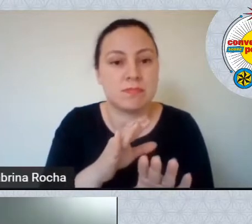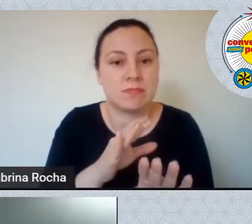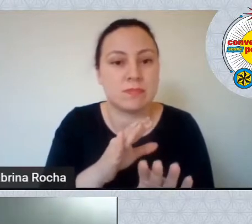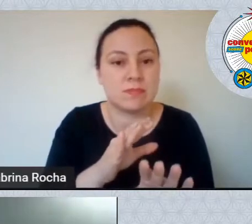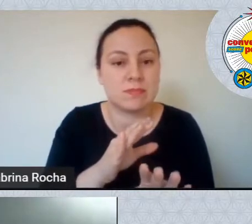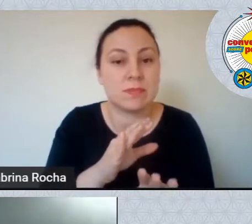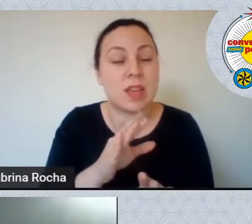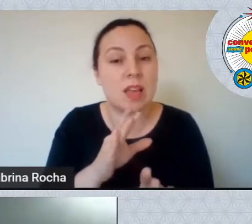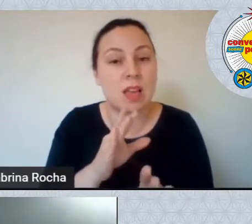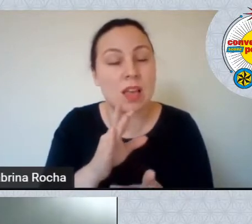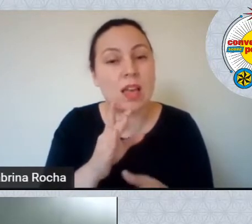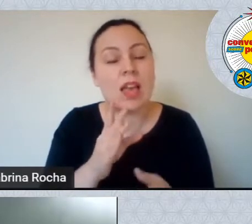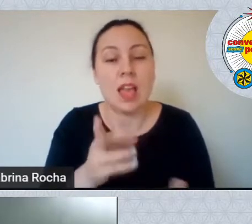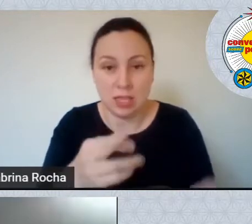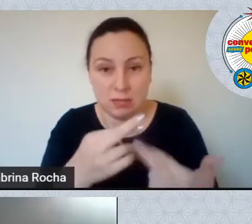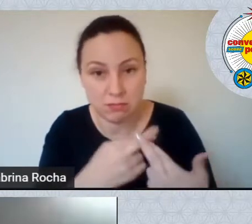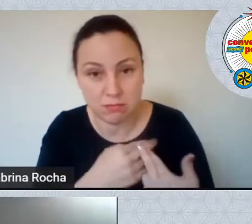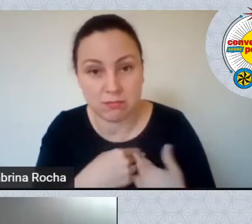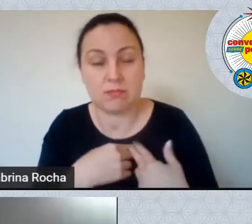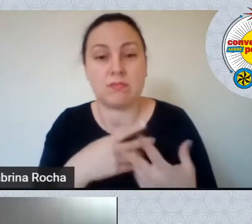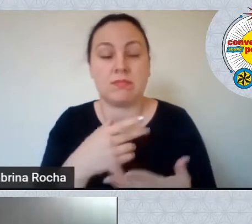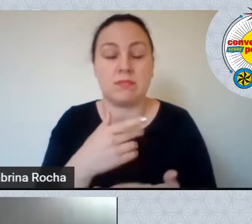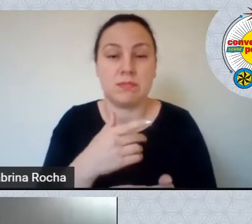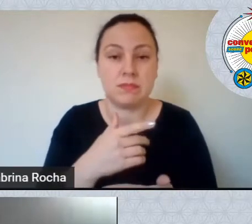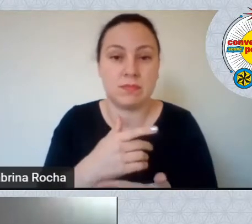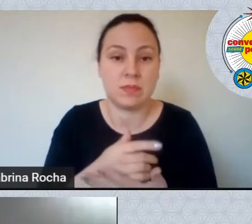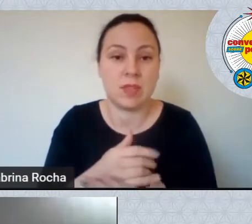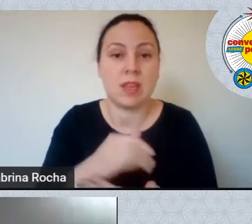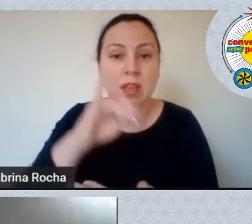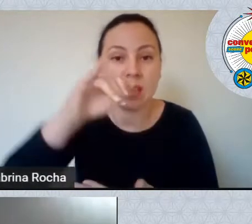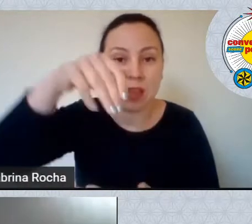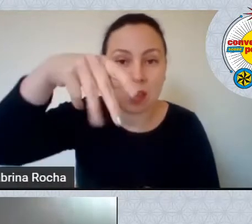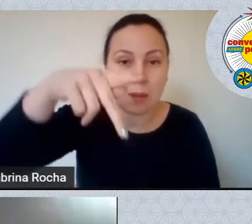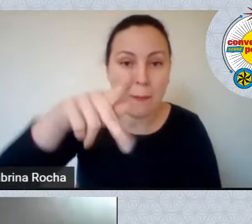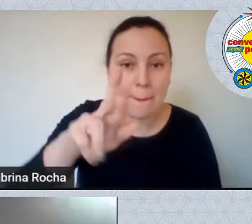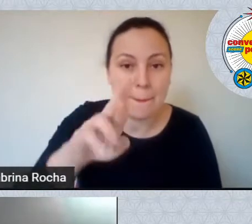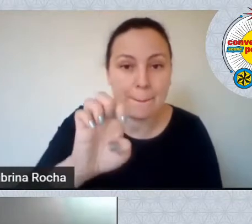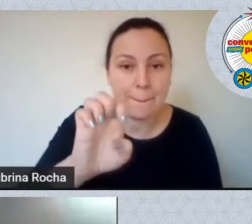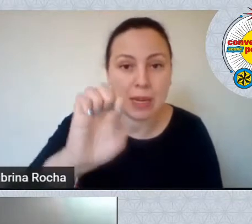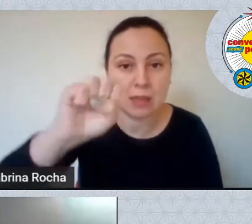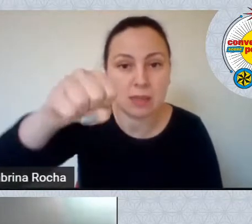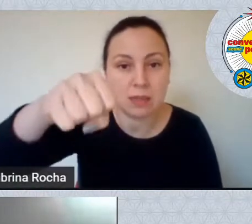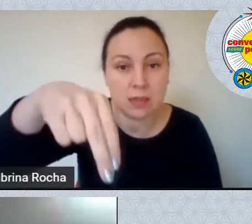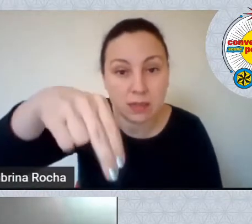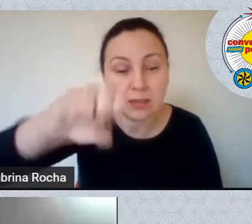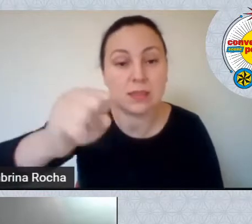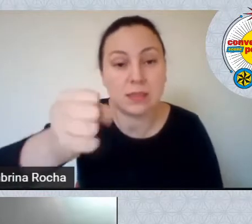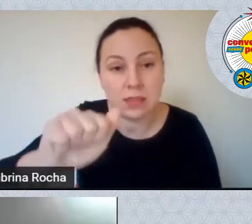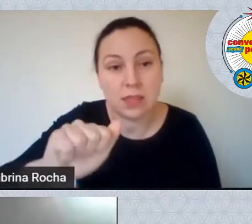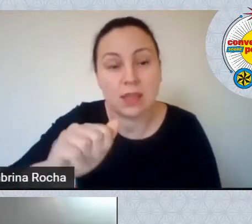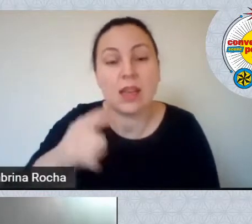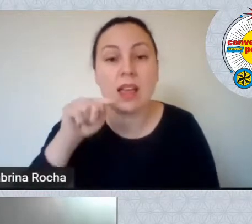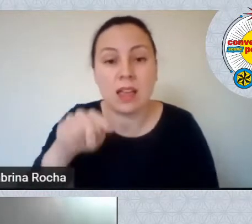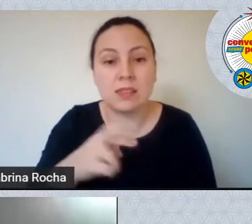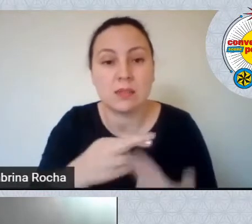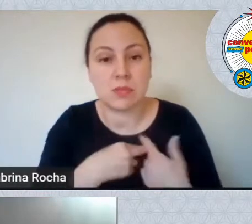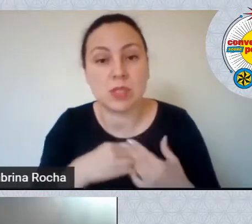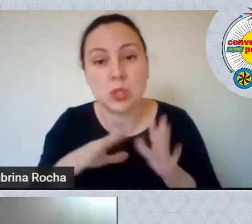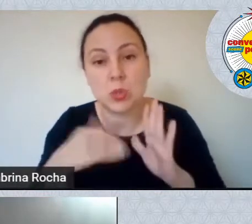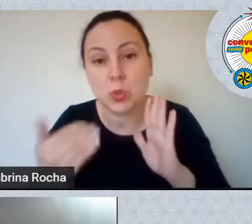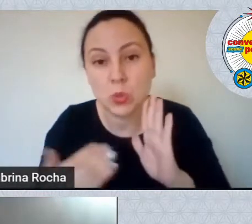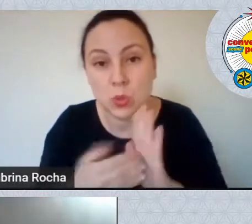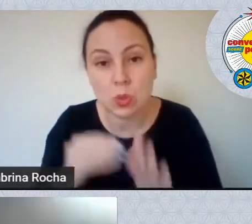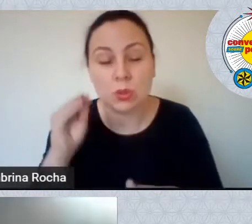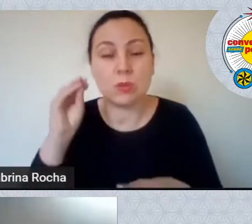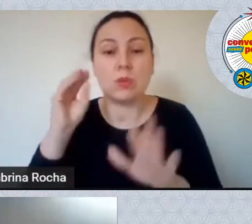a função da imprensa, né? Isso é a função de todos aqueles que cuidam da palavra. Que se tivesse que oferecer um